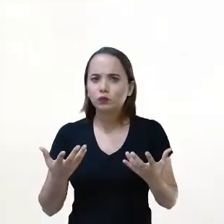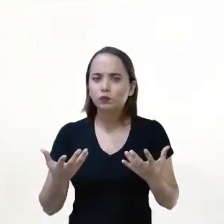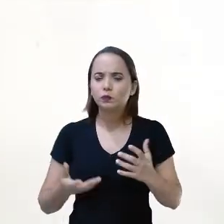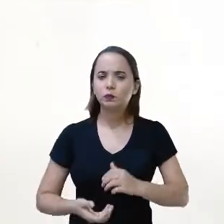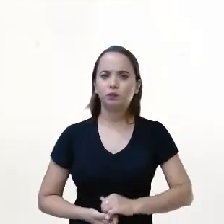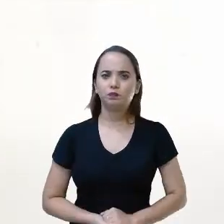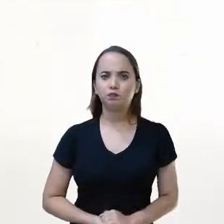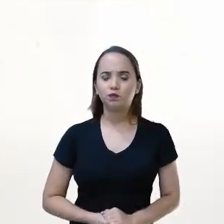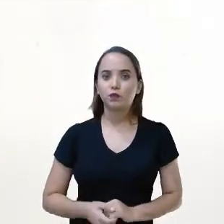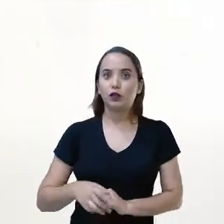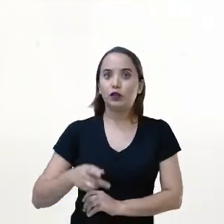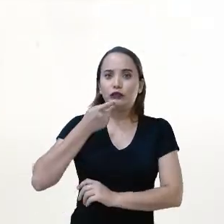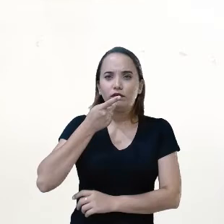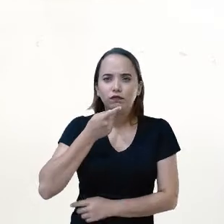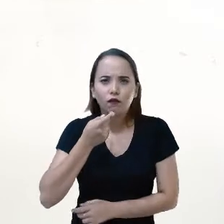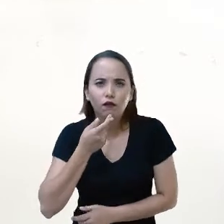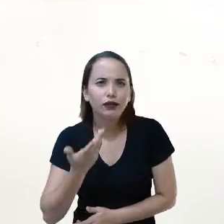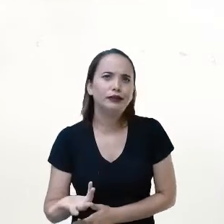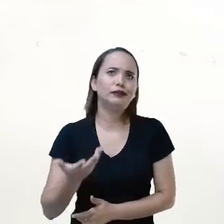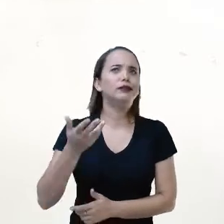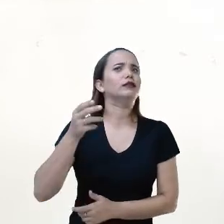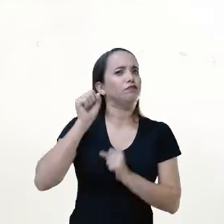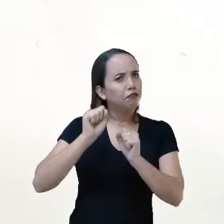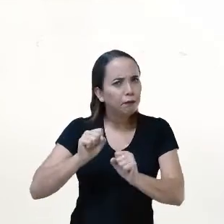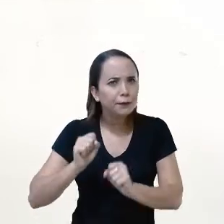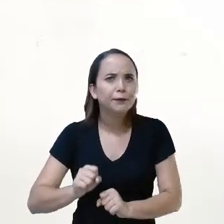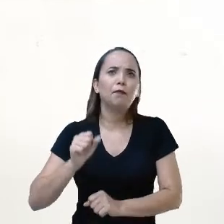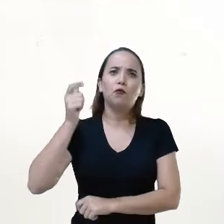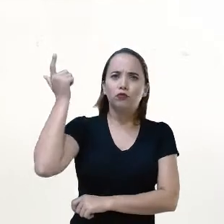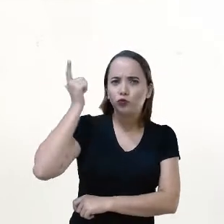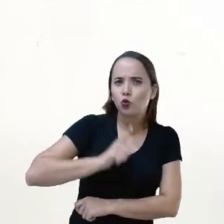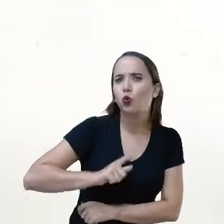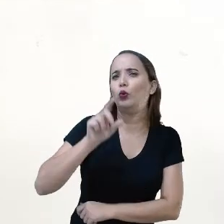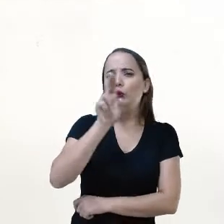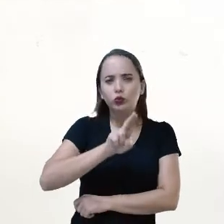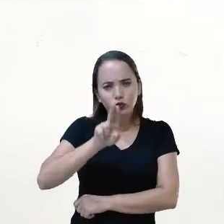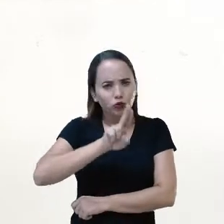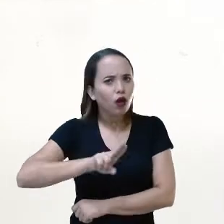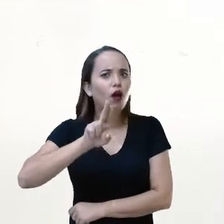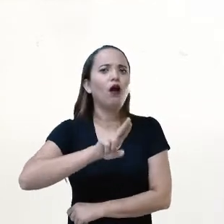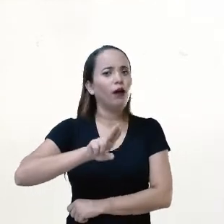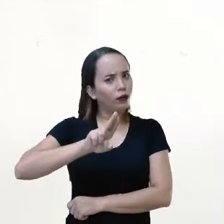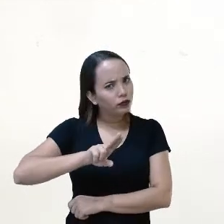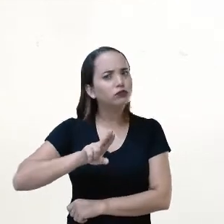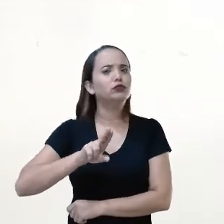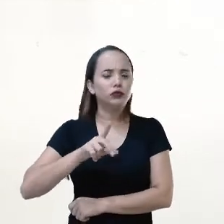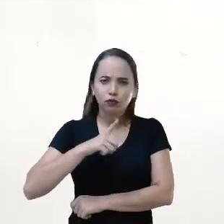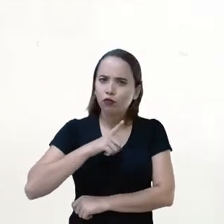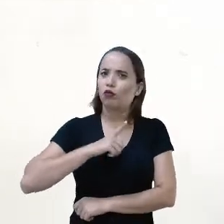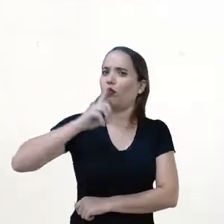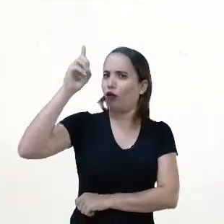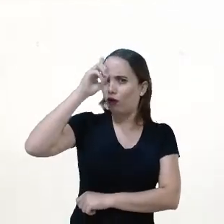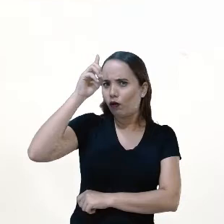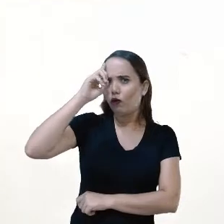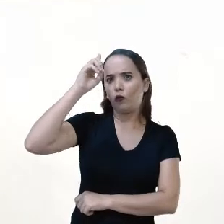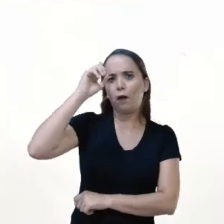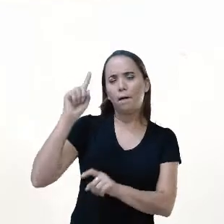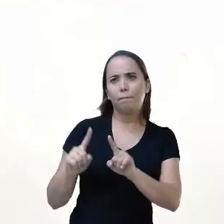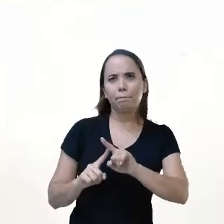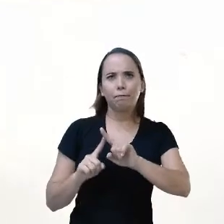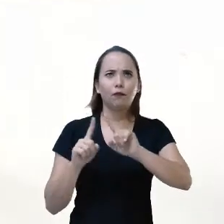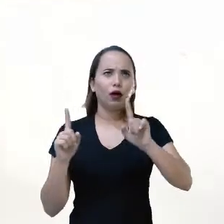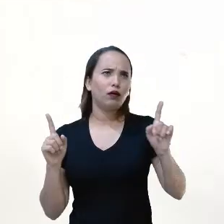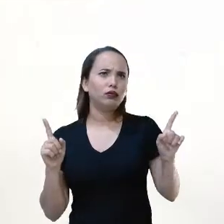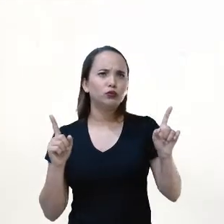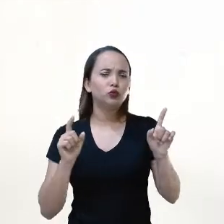Né? A gente está falando da utilização dele do dia a dia, a gente está falando da presença desses gráficos no nosso cotidiano, mas o que é?